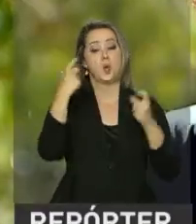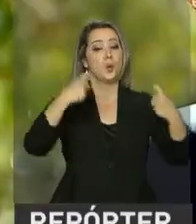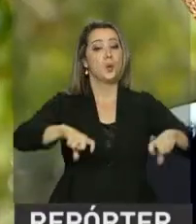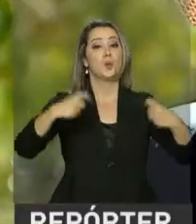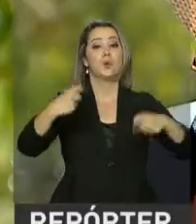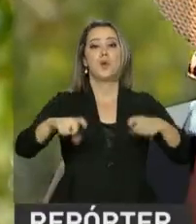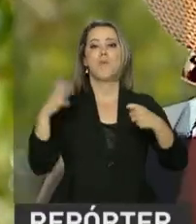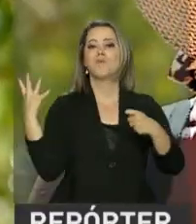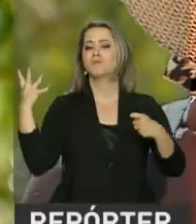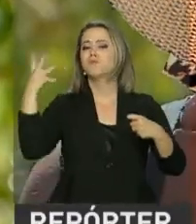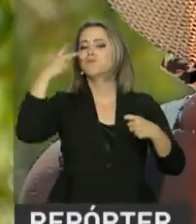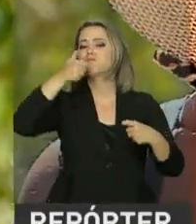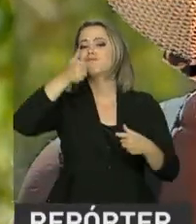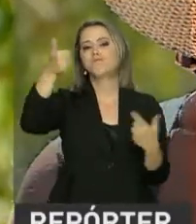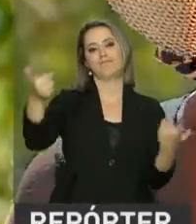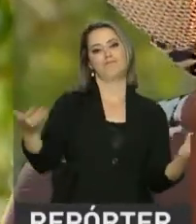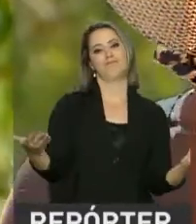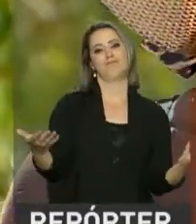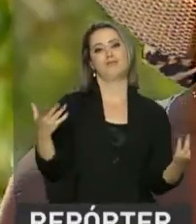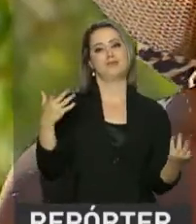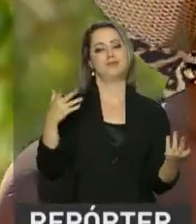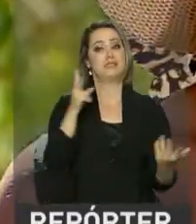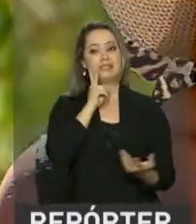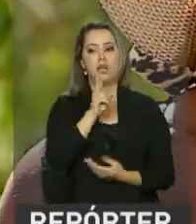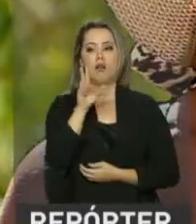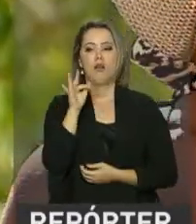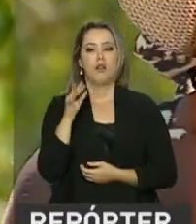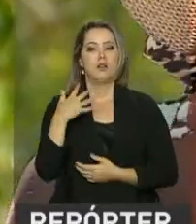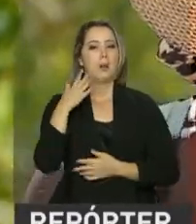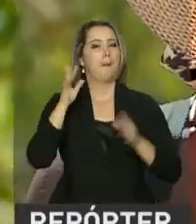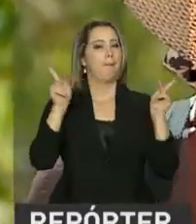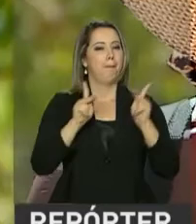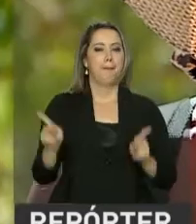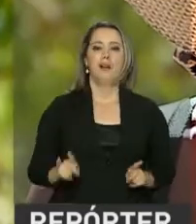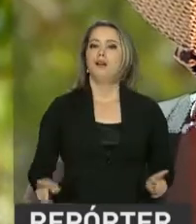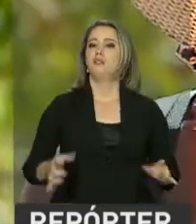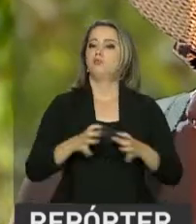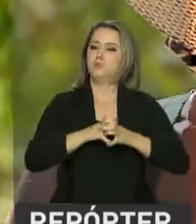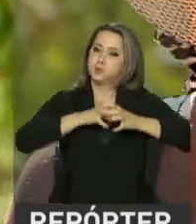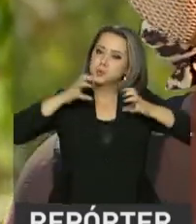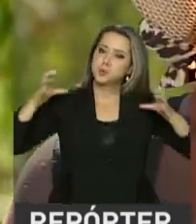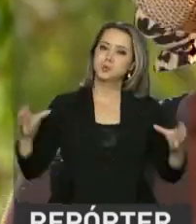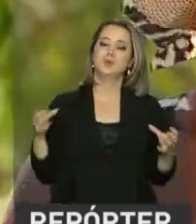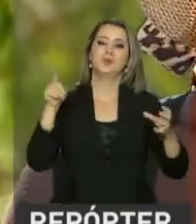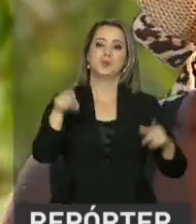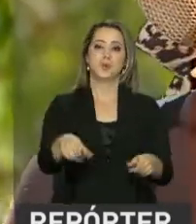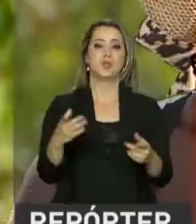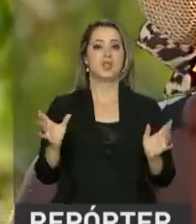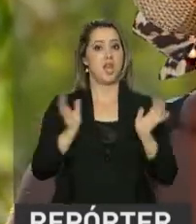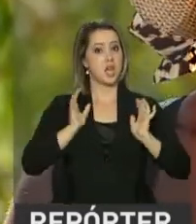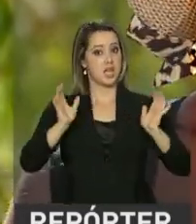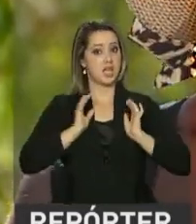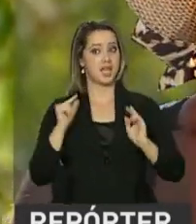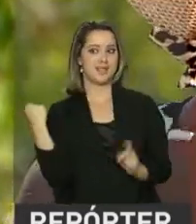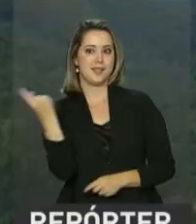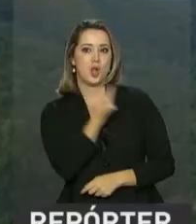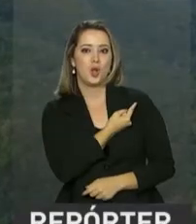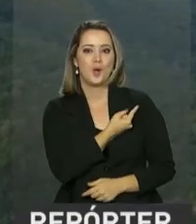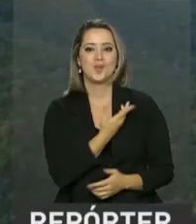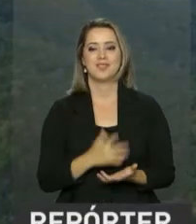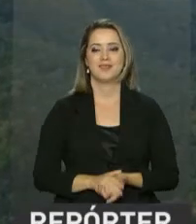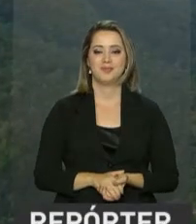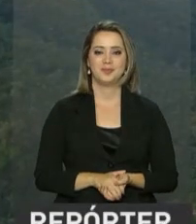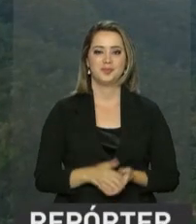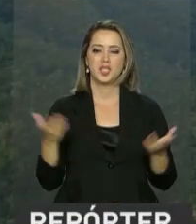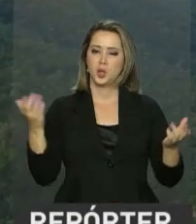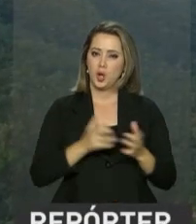de uma beleza infinita de uma paz muito grande e é o património que é nato né com a